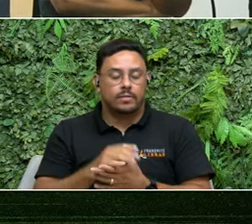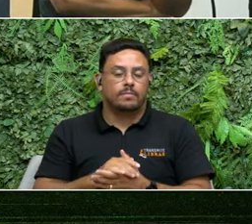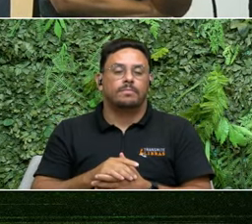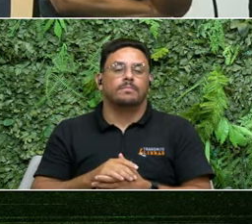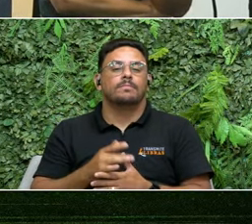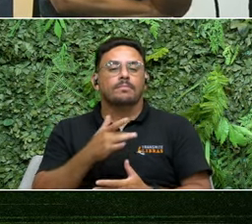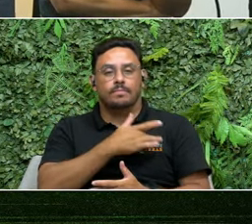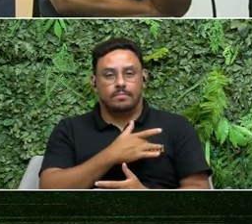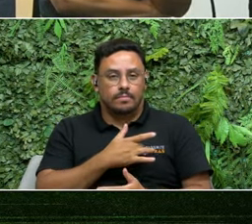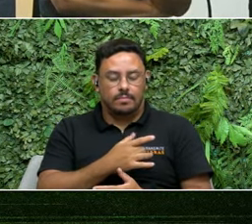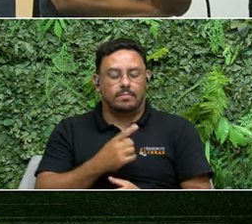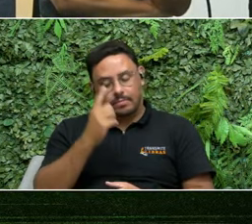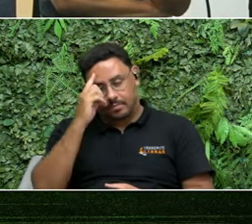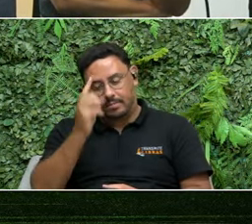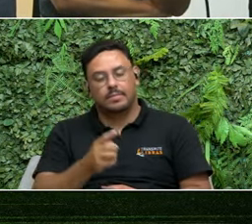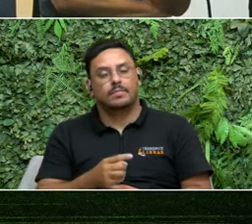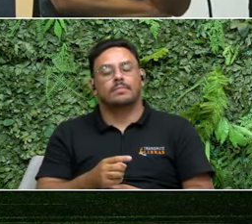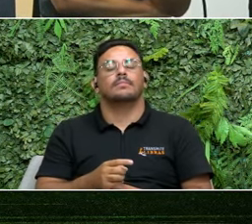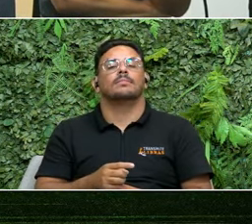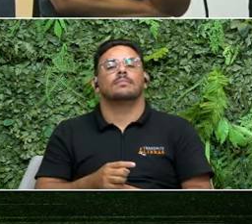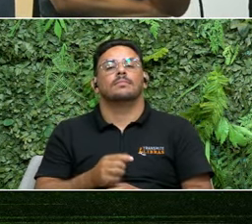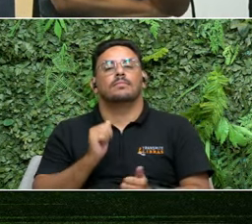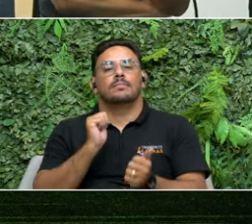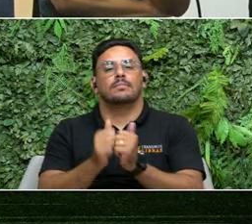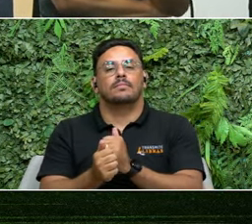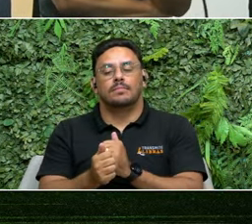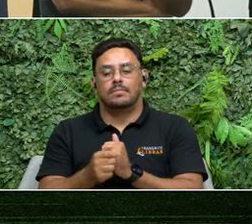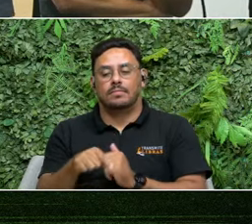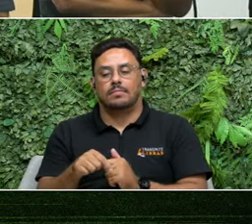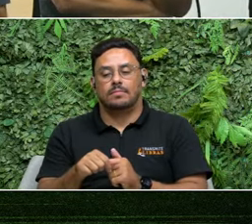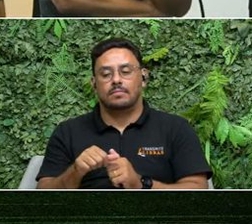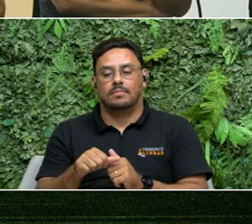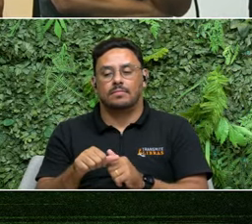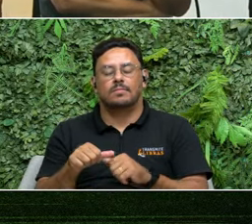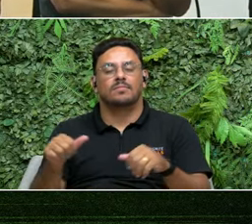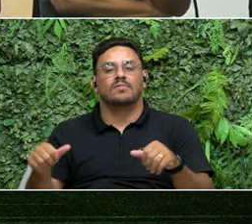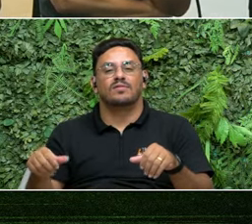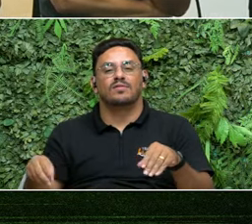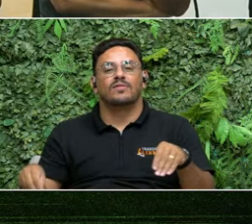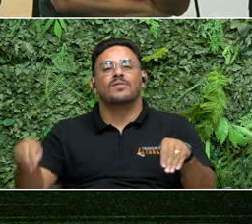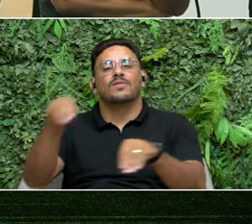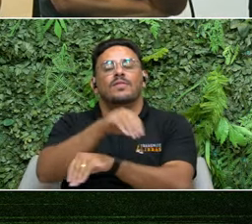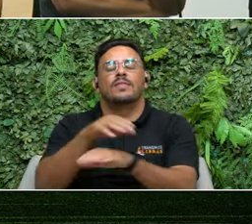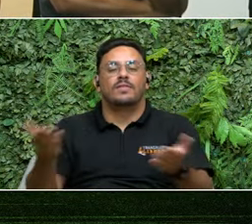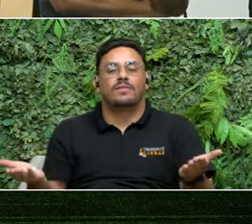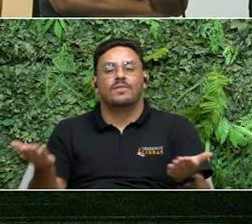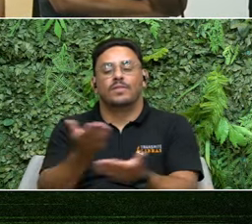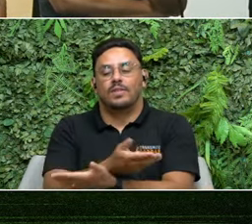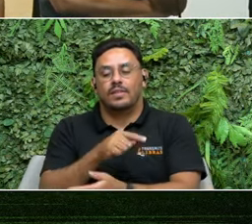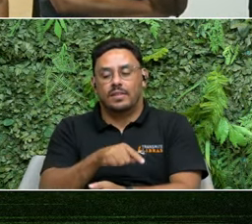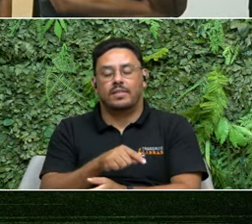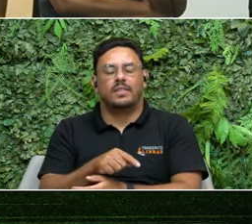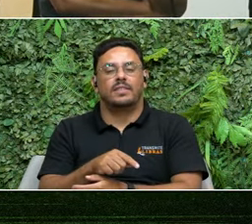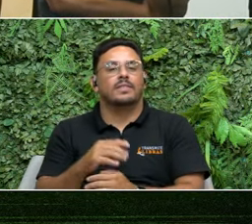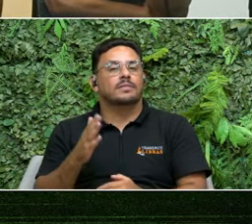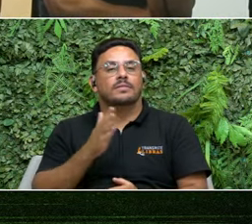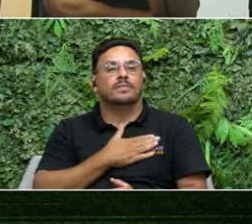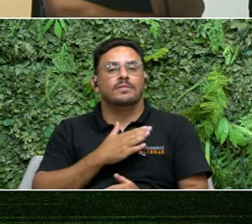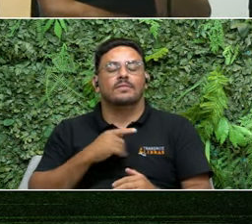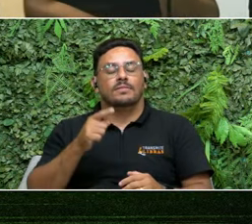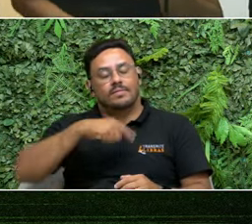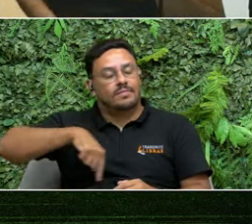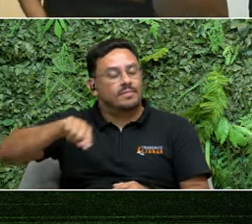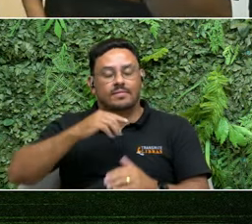Cruzeiro tá doido para mandar jogos aqui né Então po mandar próximo jogo então o seguinte o Cruzeiro joga aqui então porque aqui é a nossa casa então vamos fazer